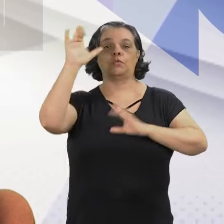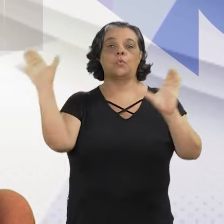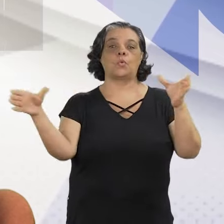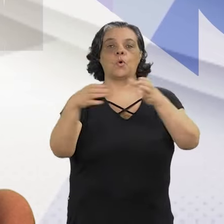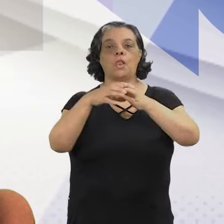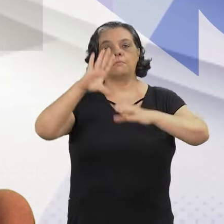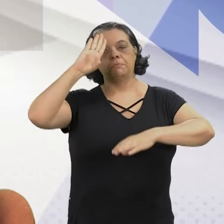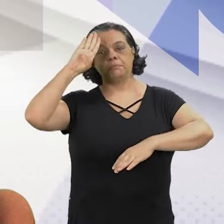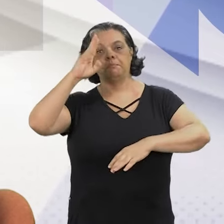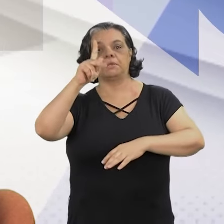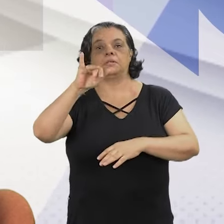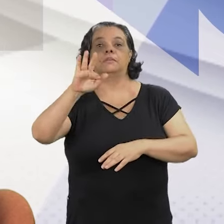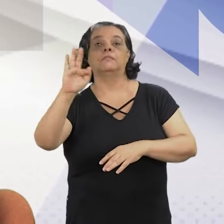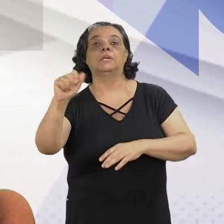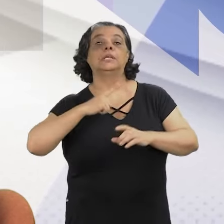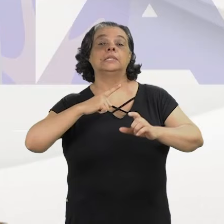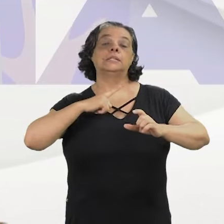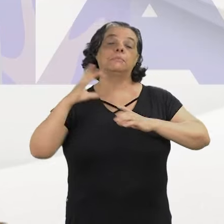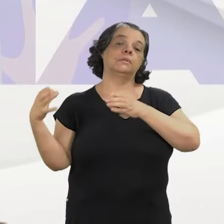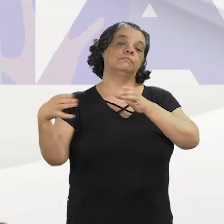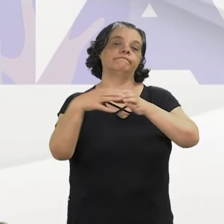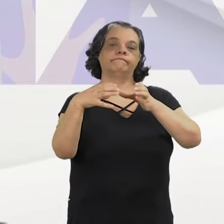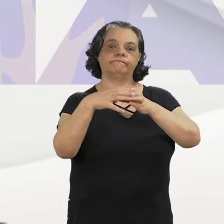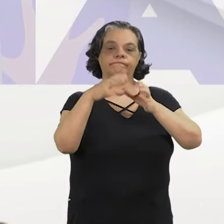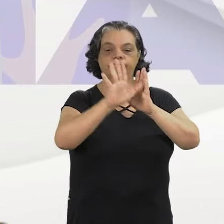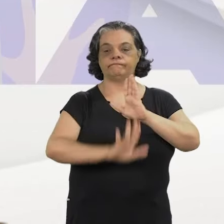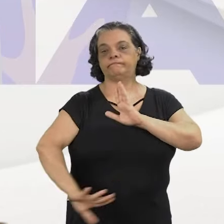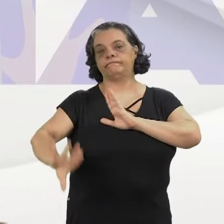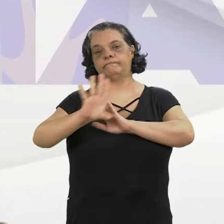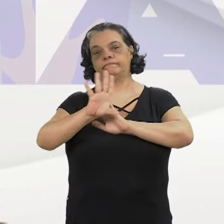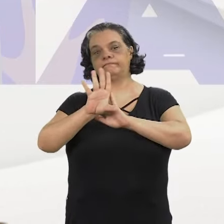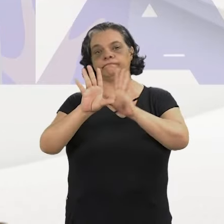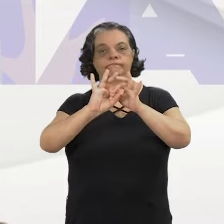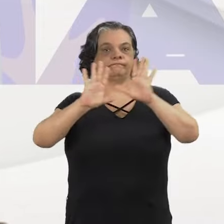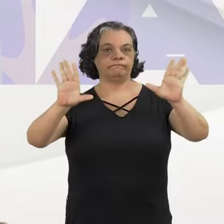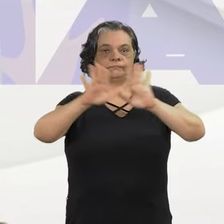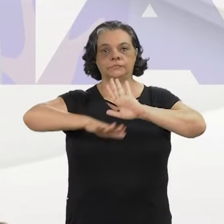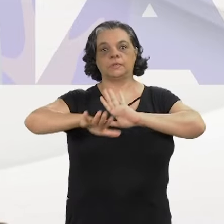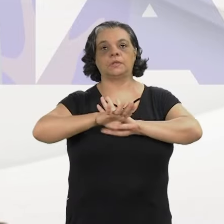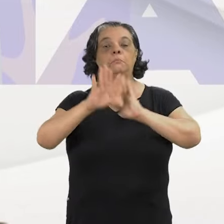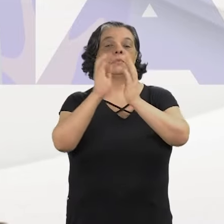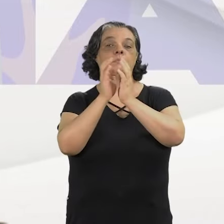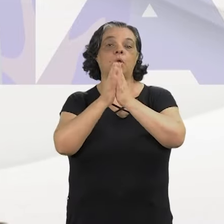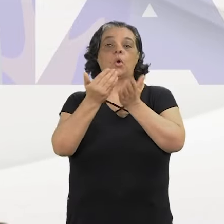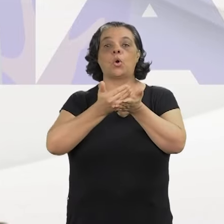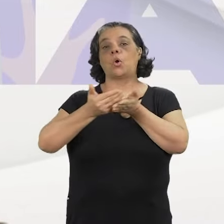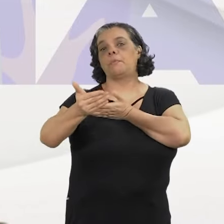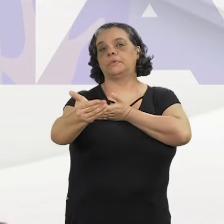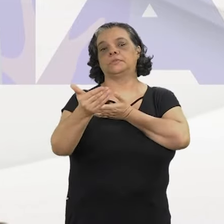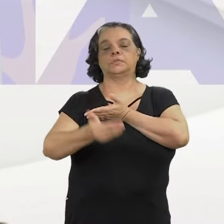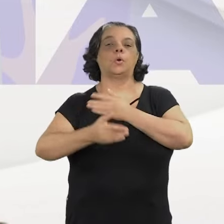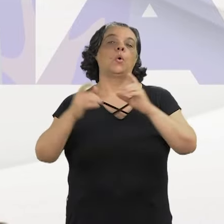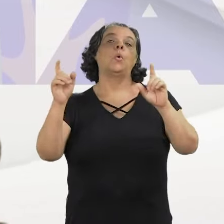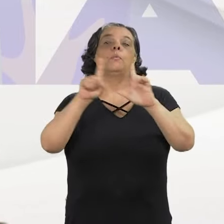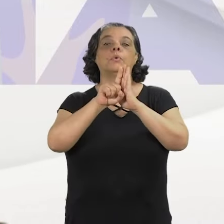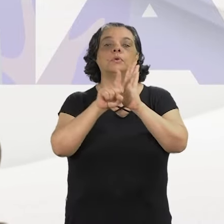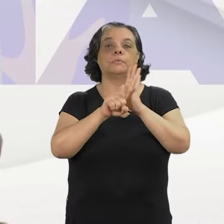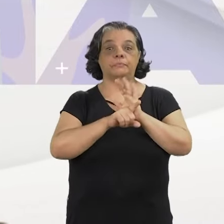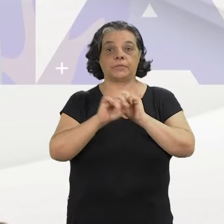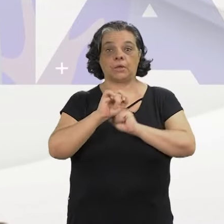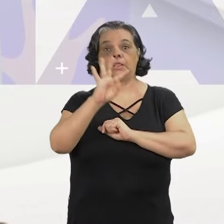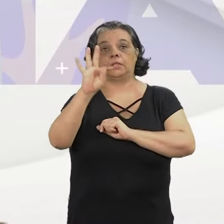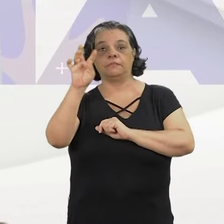idealizadora do coletivo Sargento perifa e integrante da equipe do mapa da mha Independente popular de Pernambuco começa agora o programa